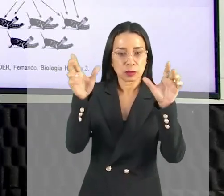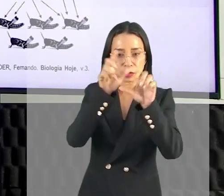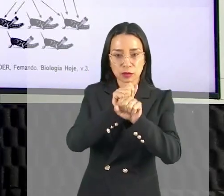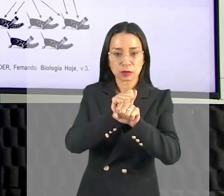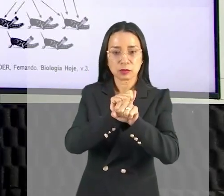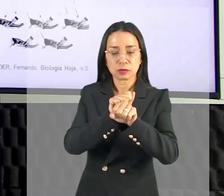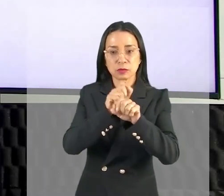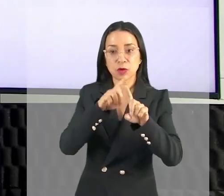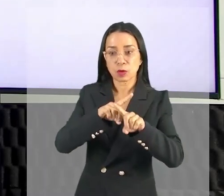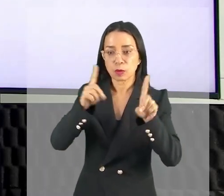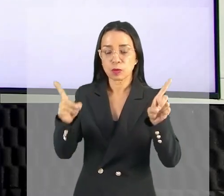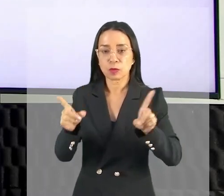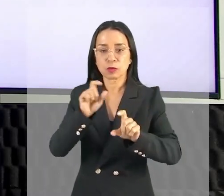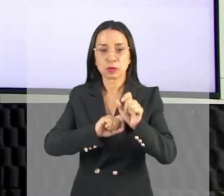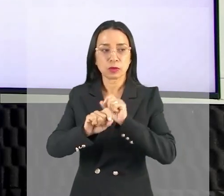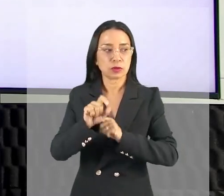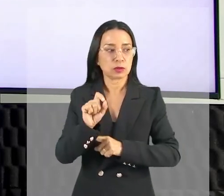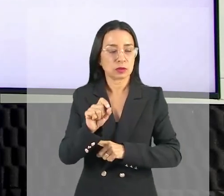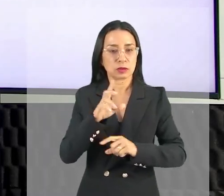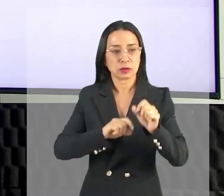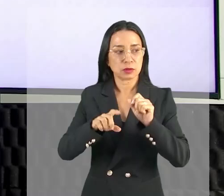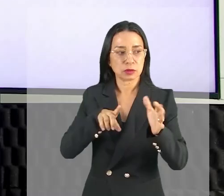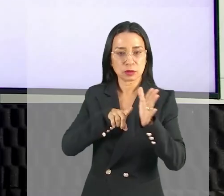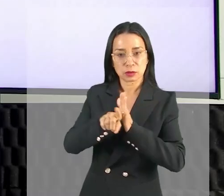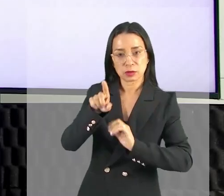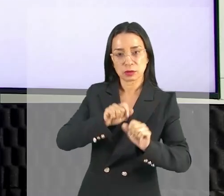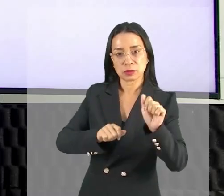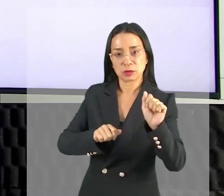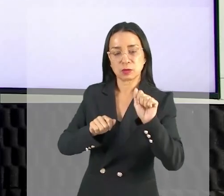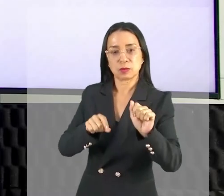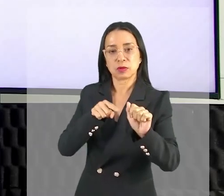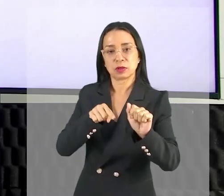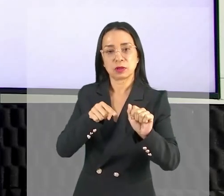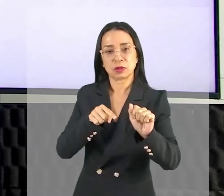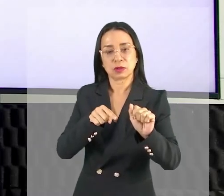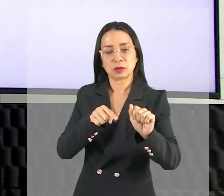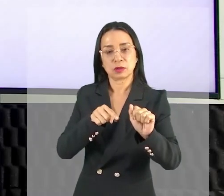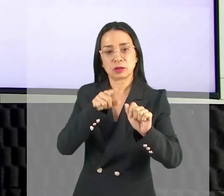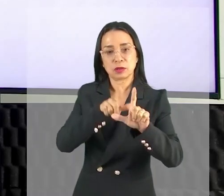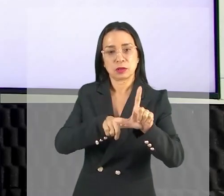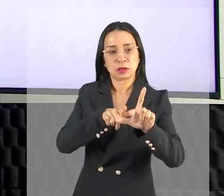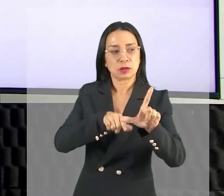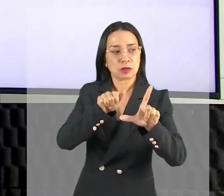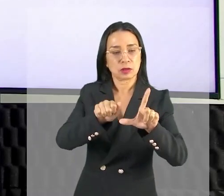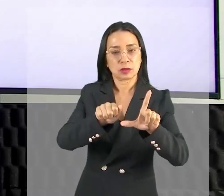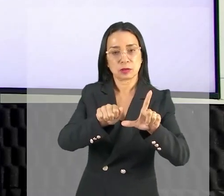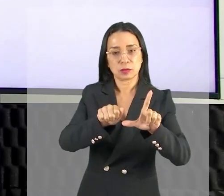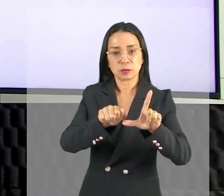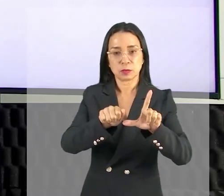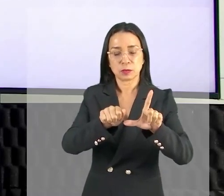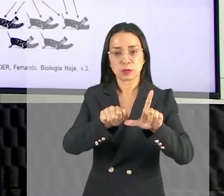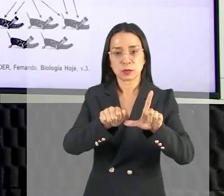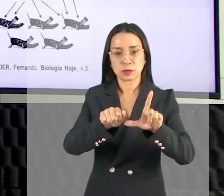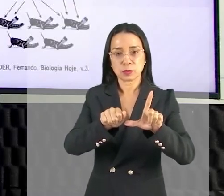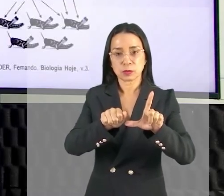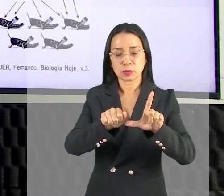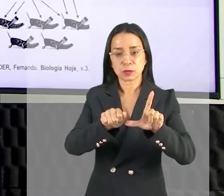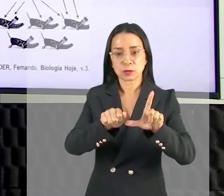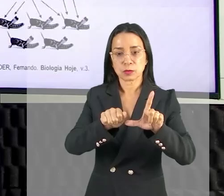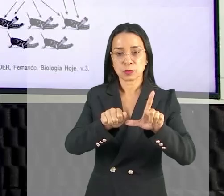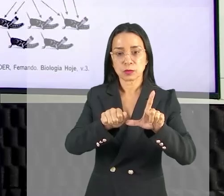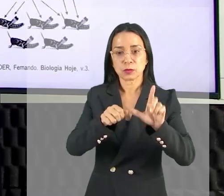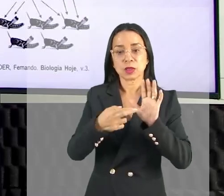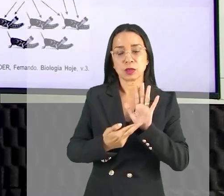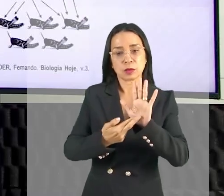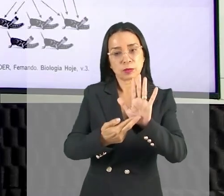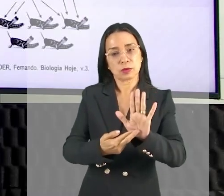aí é que a questão A está dizendo assim, ó, favorece os indivíduos com fenótipos extremos, ou seja,